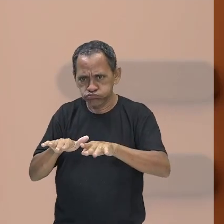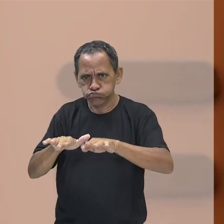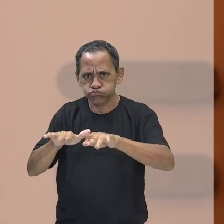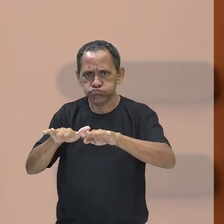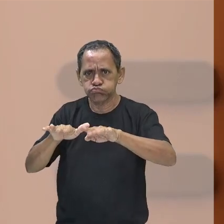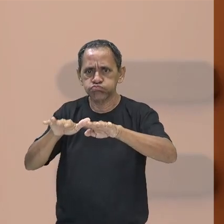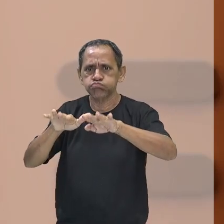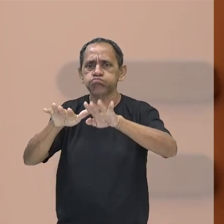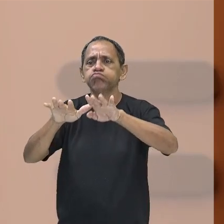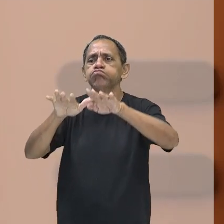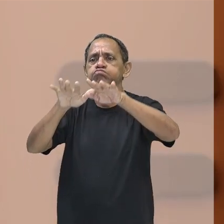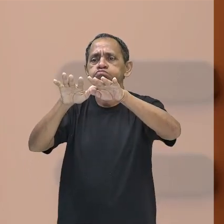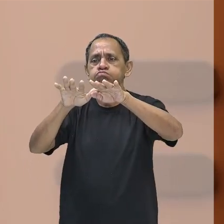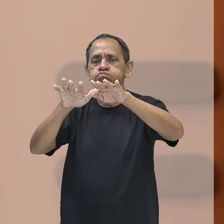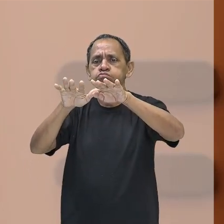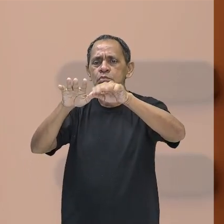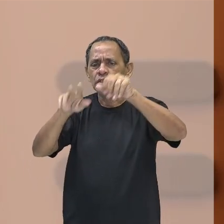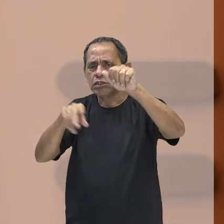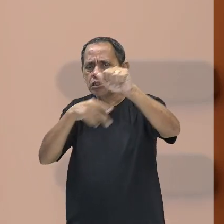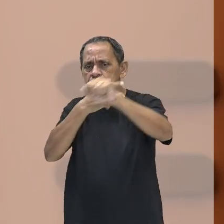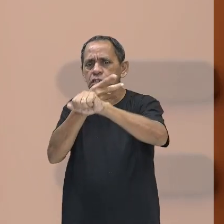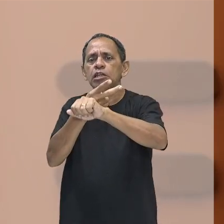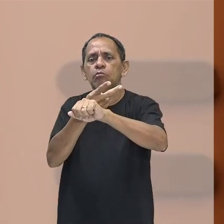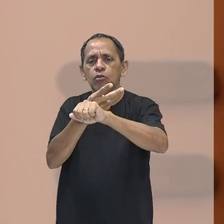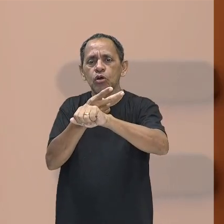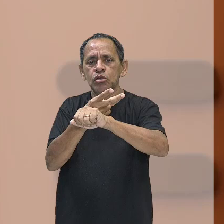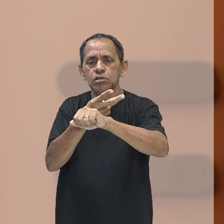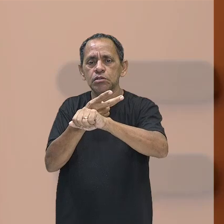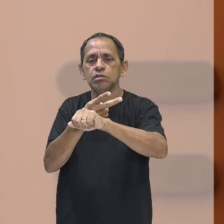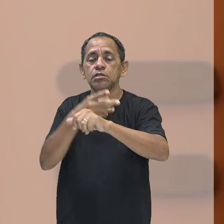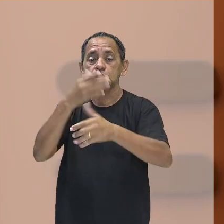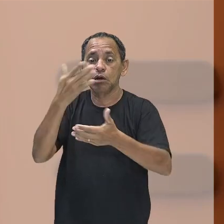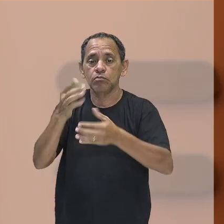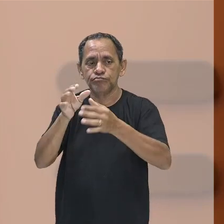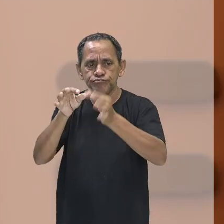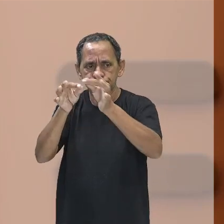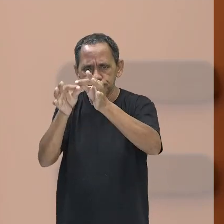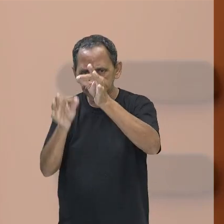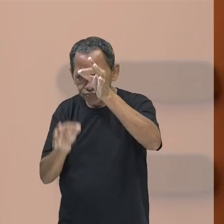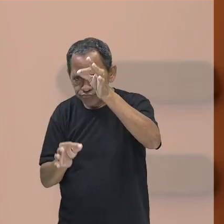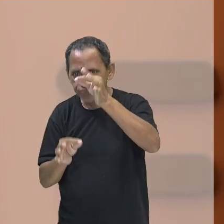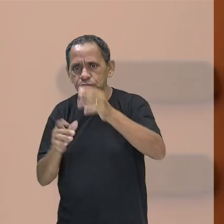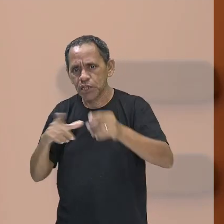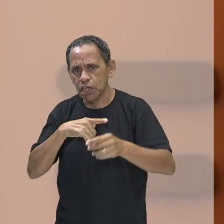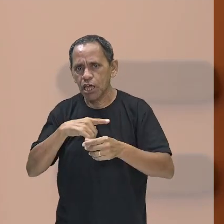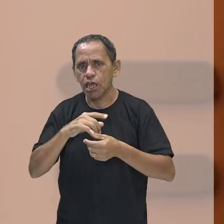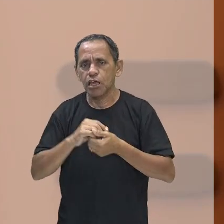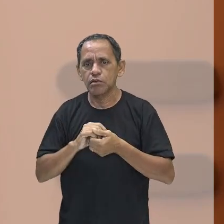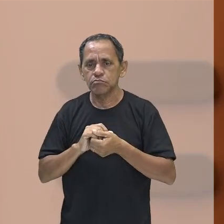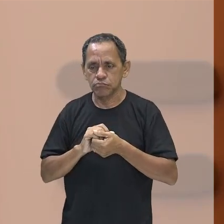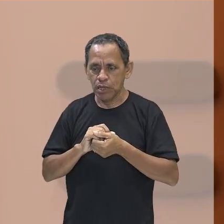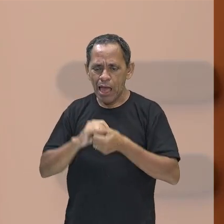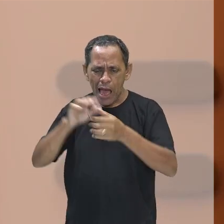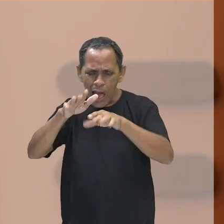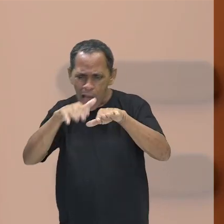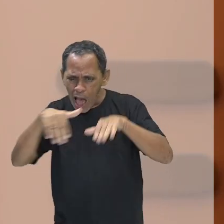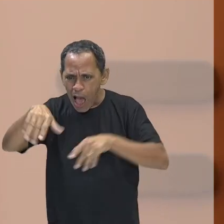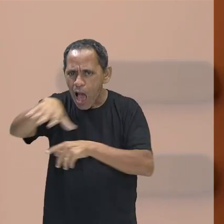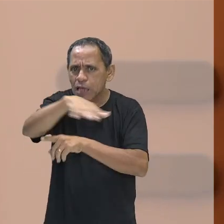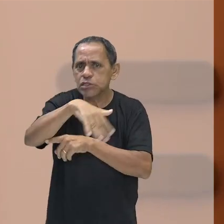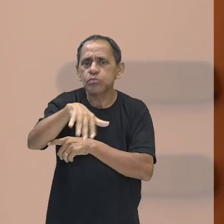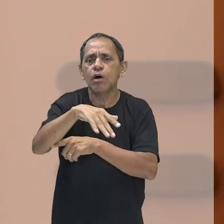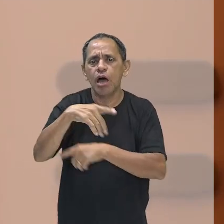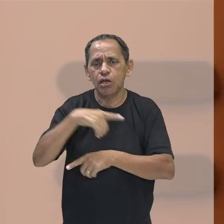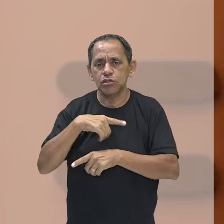na época da cheia, quando basicamente várias porções territoriais estão embaixo d'água, quando aquilo